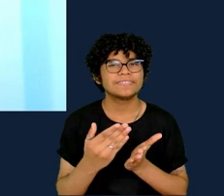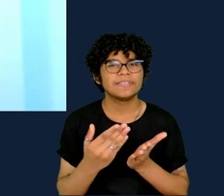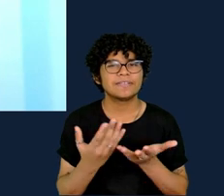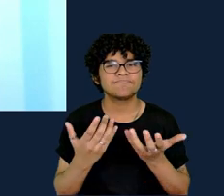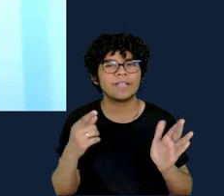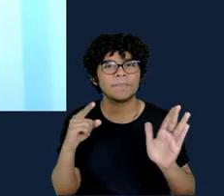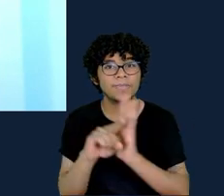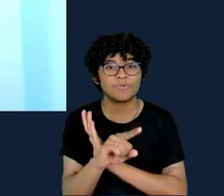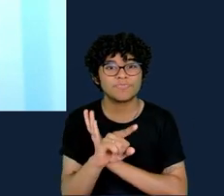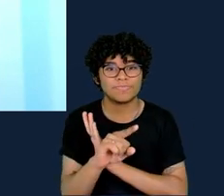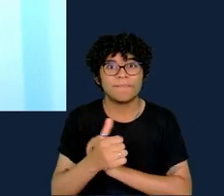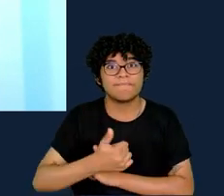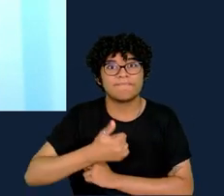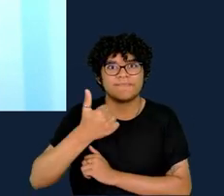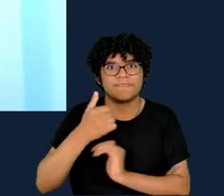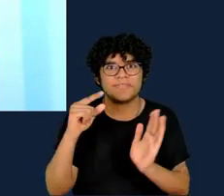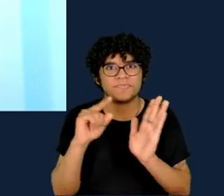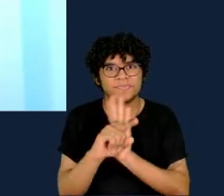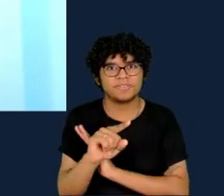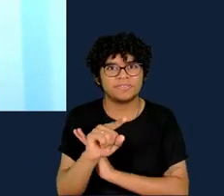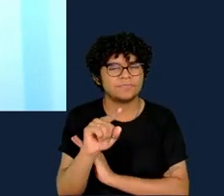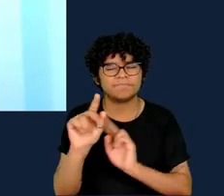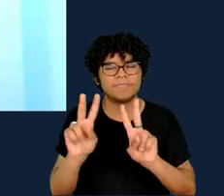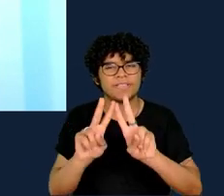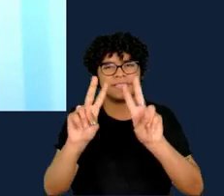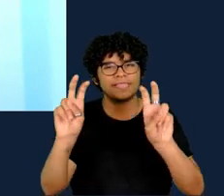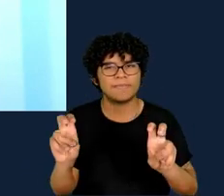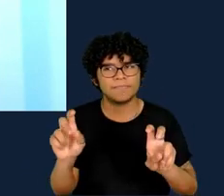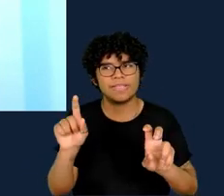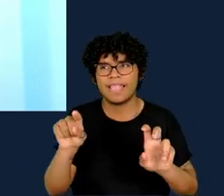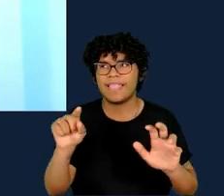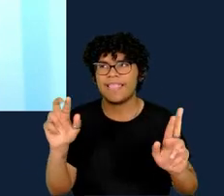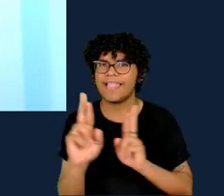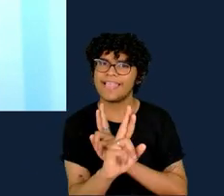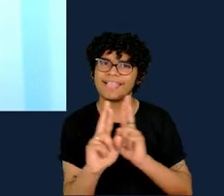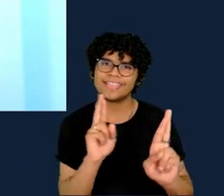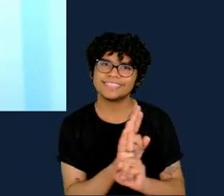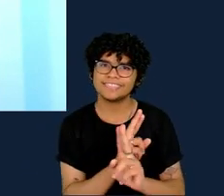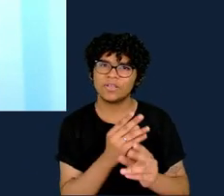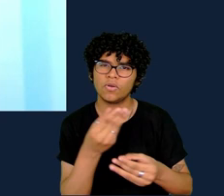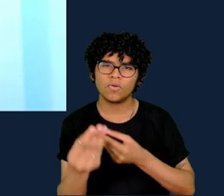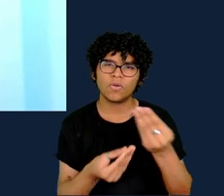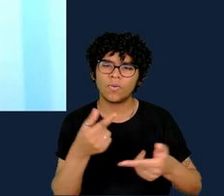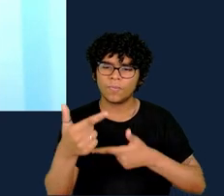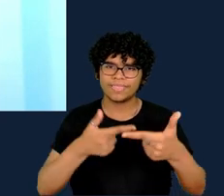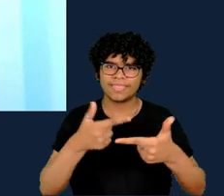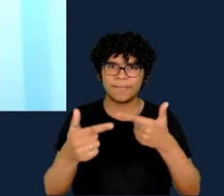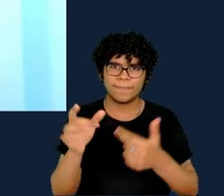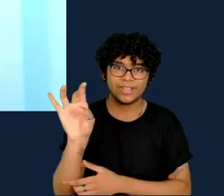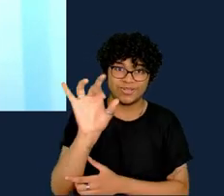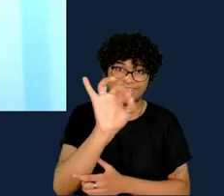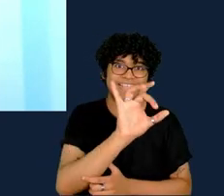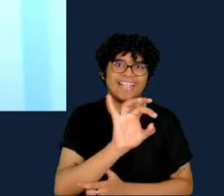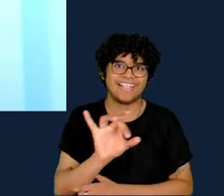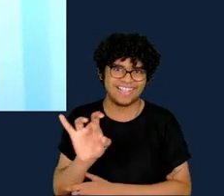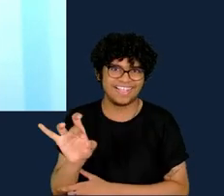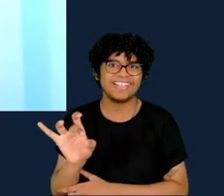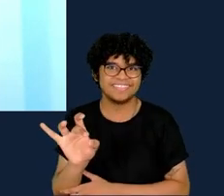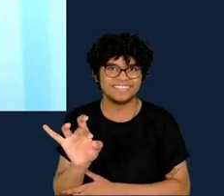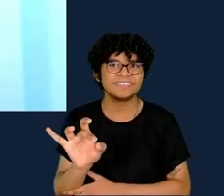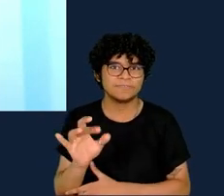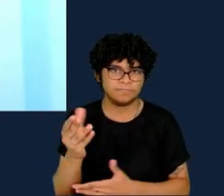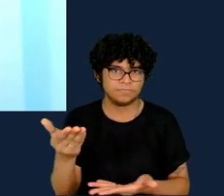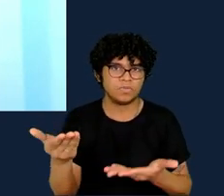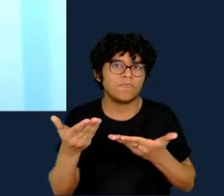vocês sobre essa intersecção que eu mencionei, né? Como o trabalho de vocês, convido que cada um de vocês, a gente faz uma